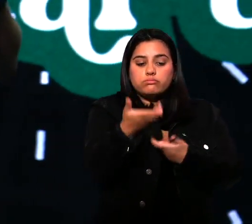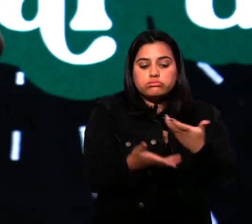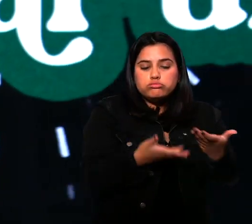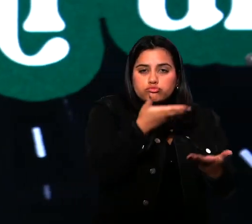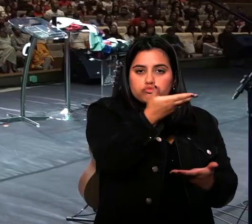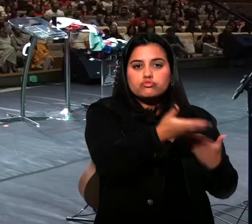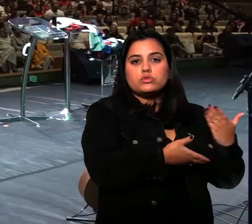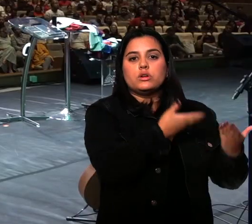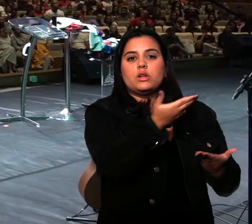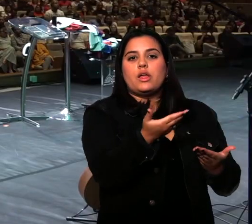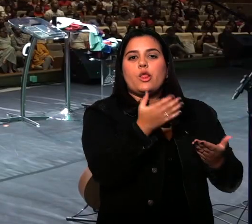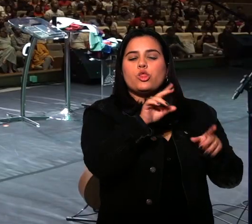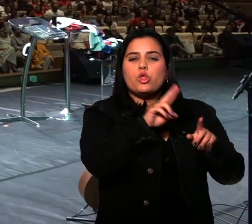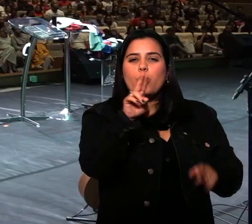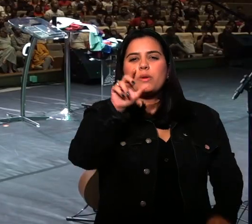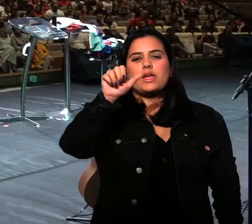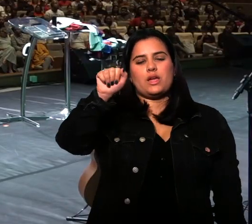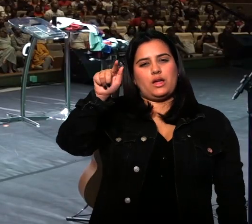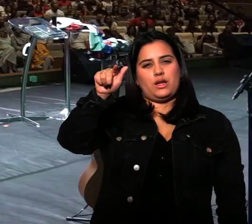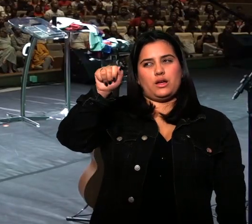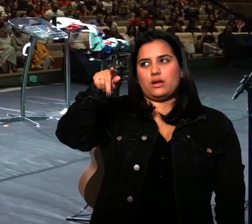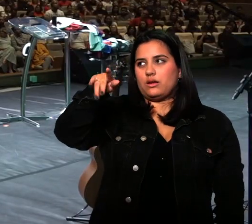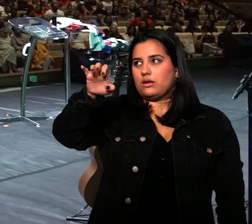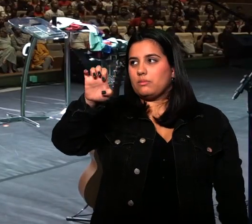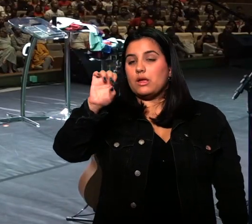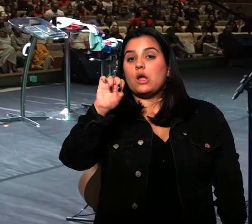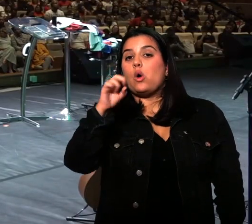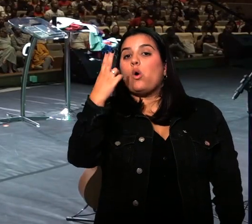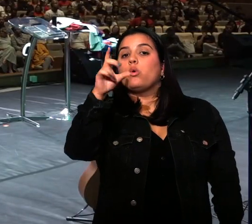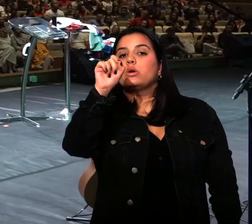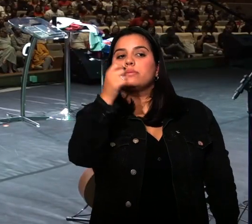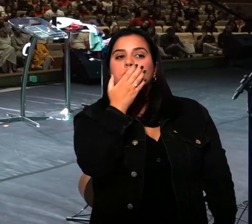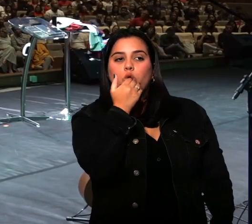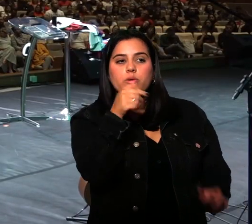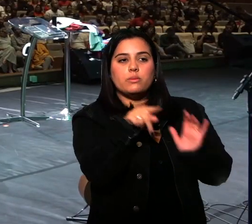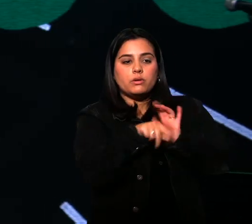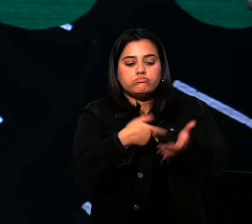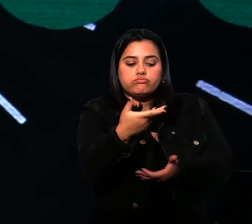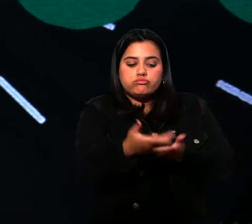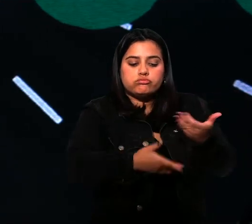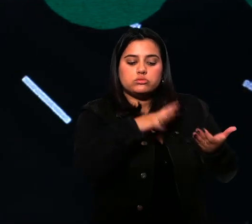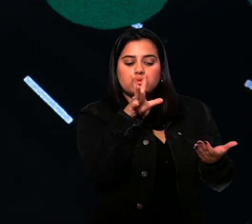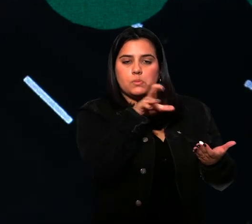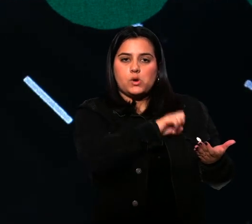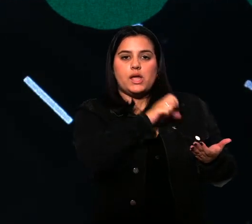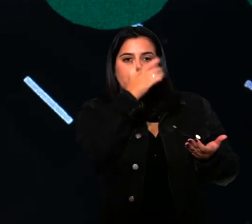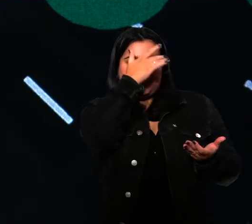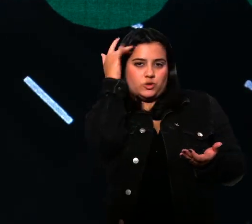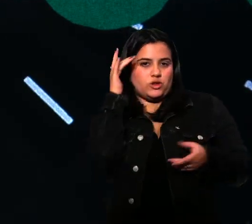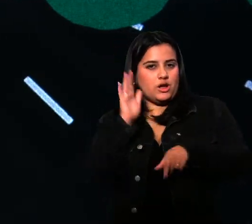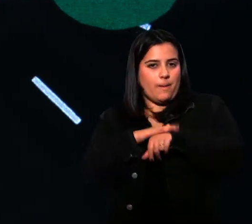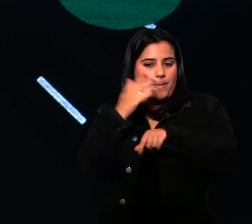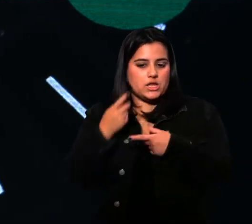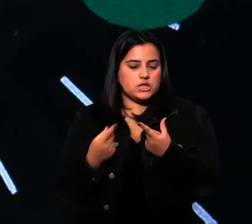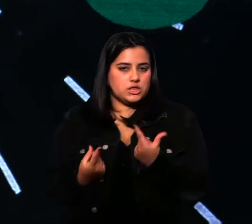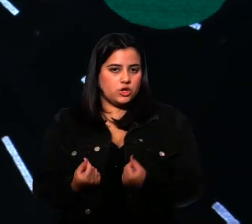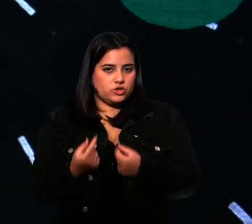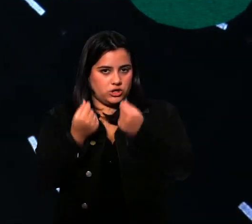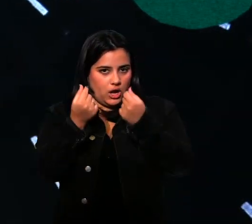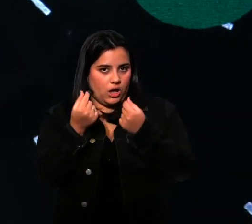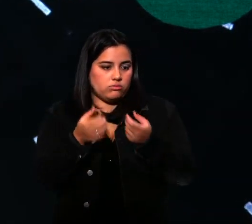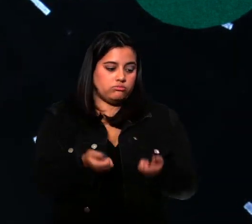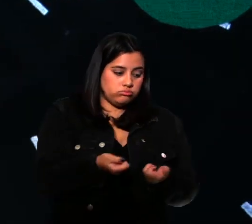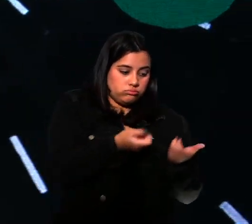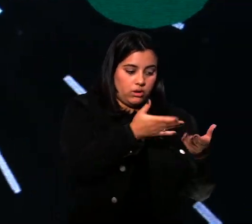refeição ágape, ou refeição do amor. As pessoas com mais recurso, mais abonadas, traziam mais